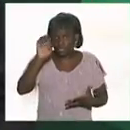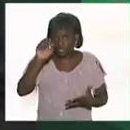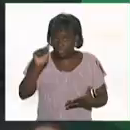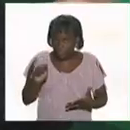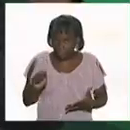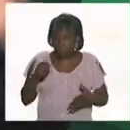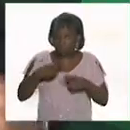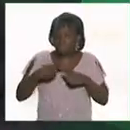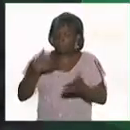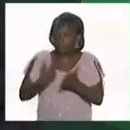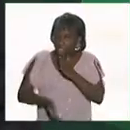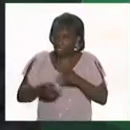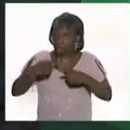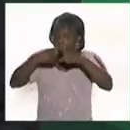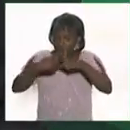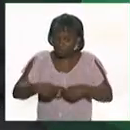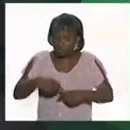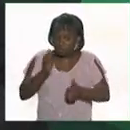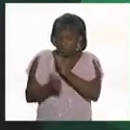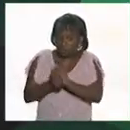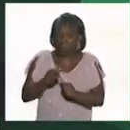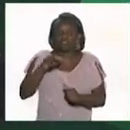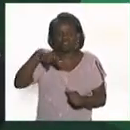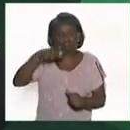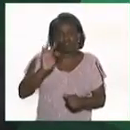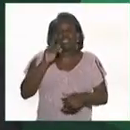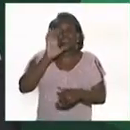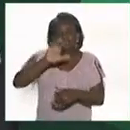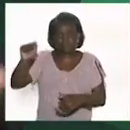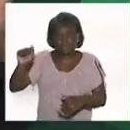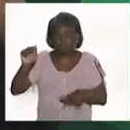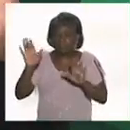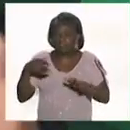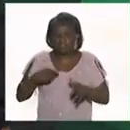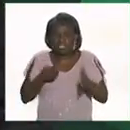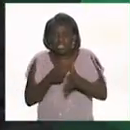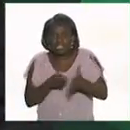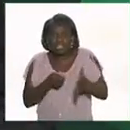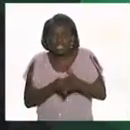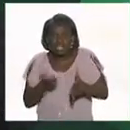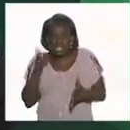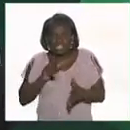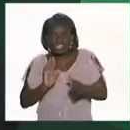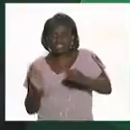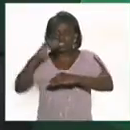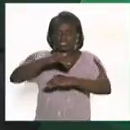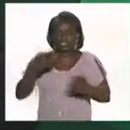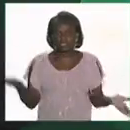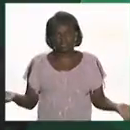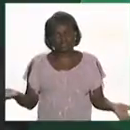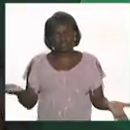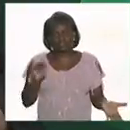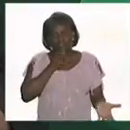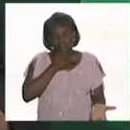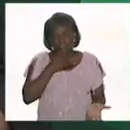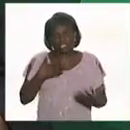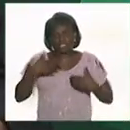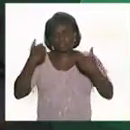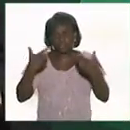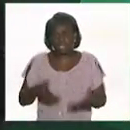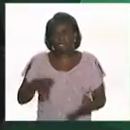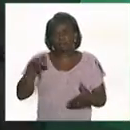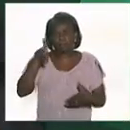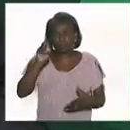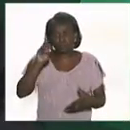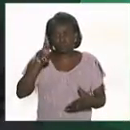Portuguesa perdeu em campo a Copa Rio, o Friburguense foi campeão, e aí levou para o tapetão e ganhou no tapetão. Infelizmente, eu quero